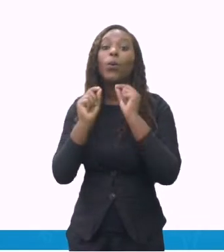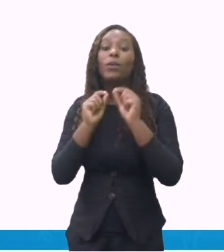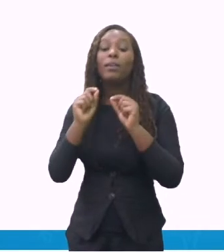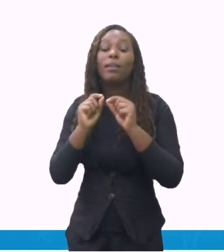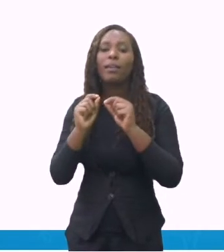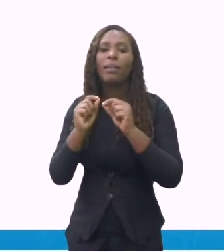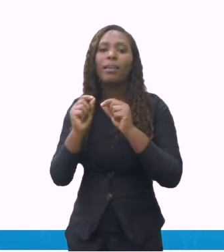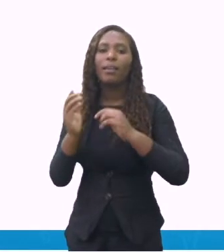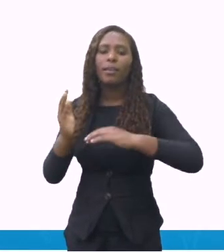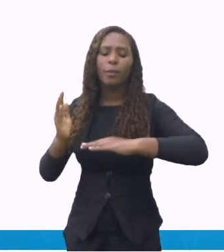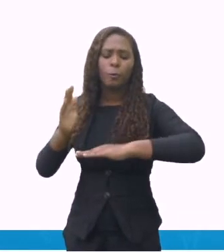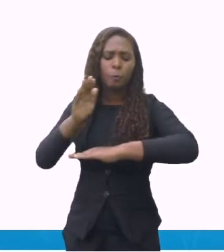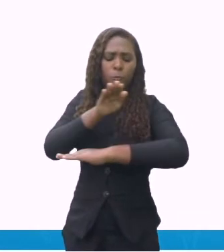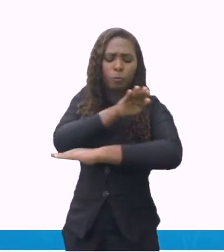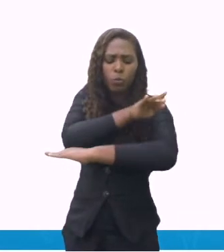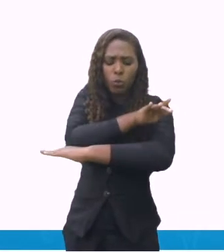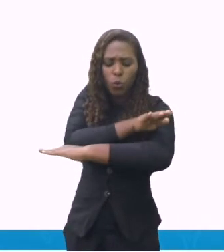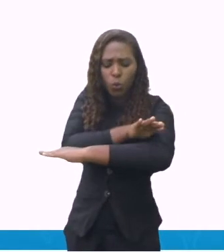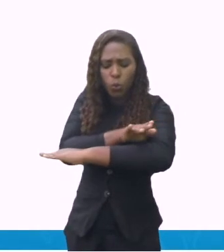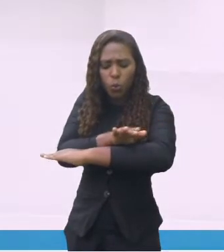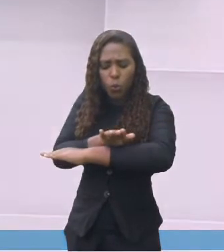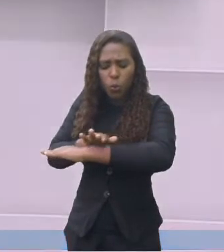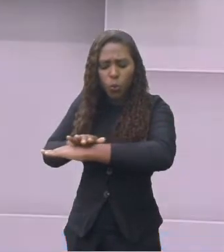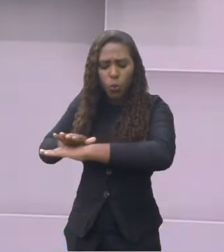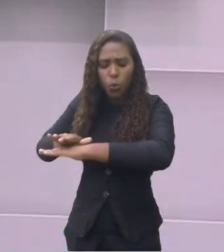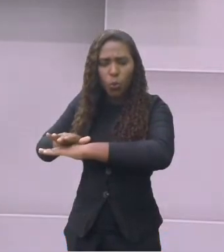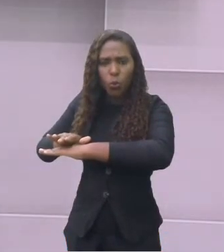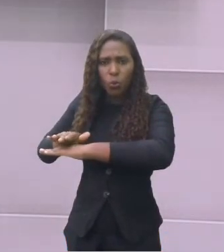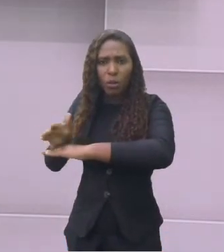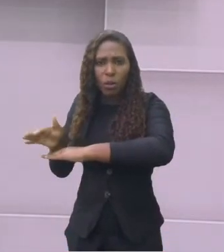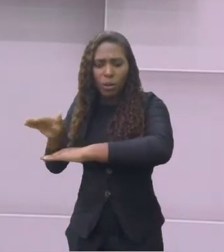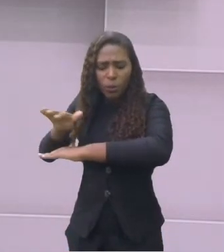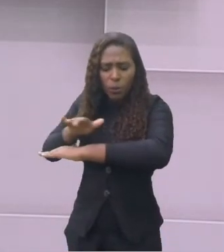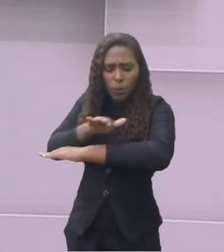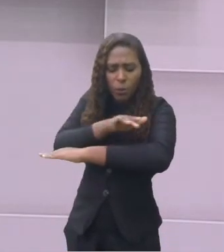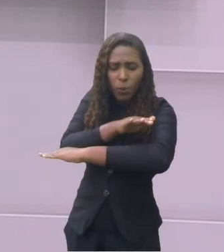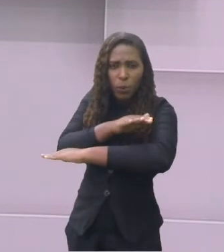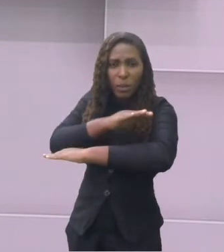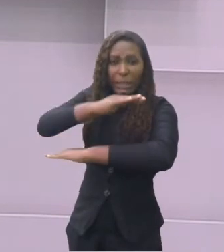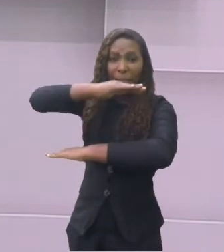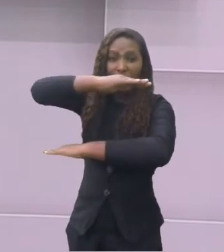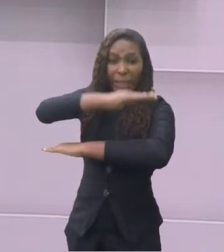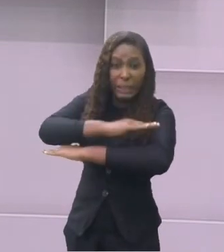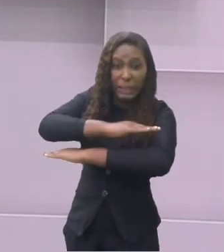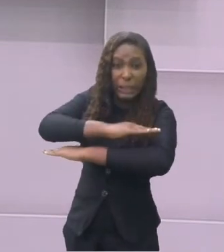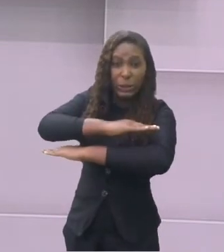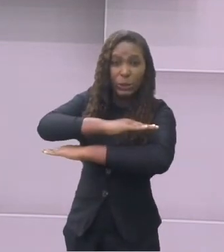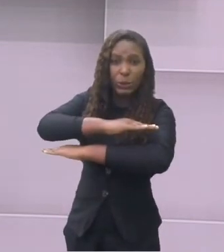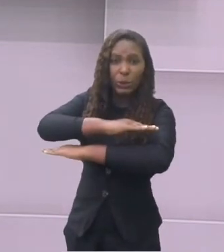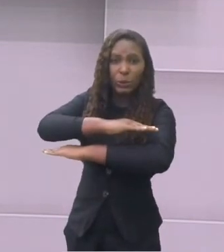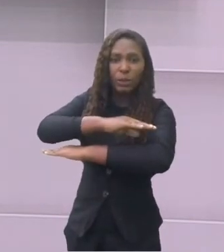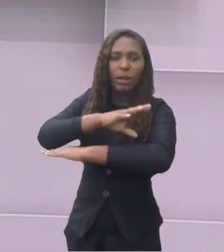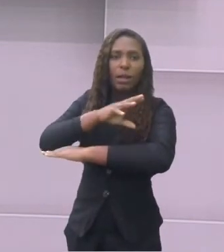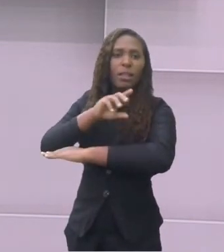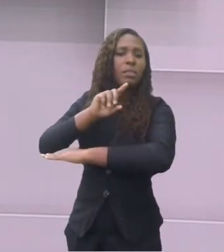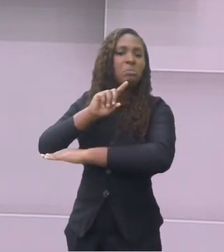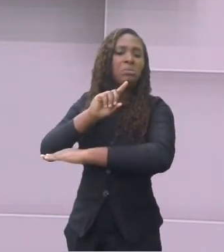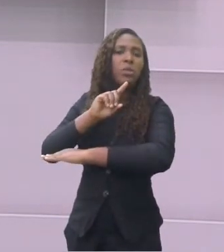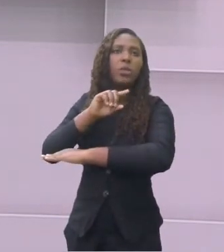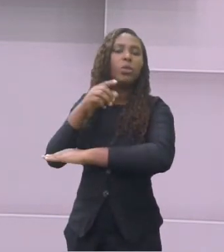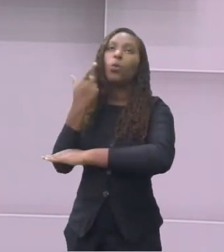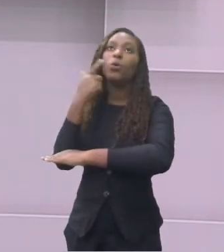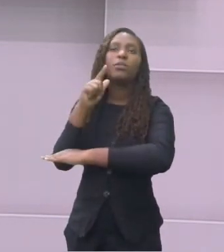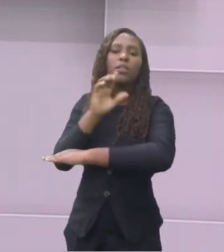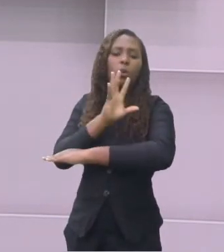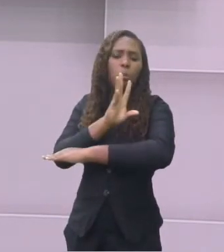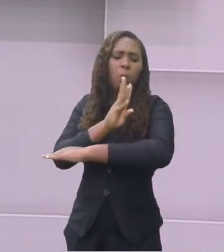nesta deposição de sedimentos. Eles ficaram preservados, eles não sofreram decomposição. E